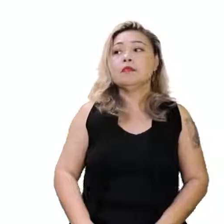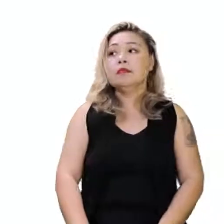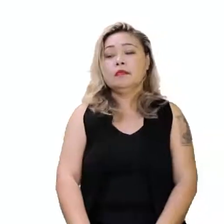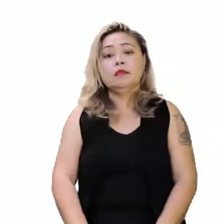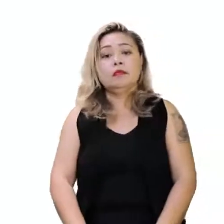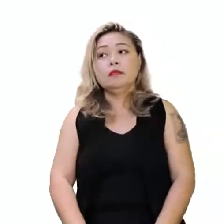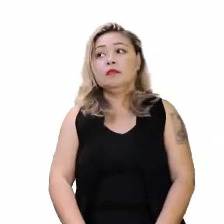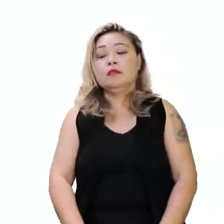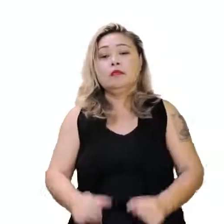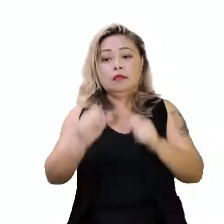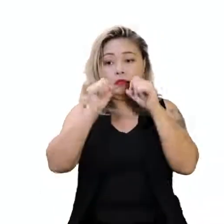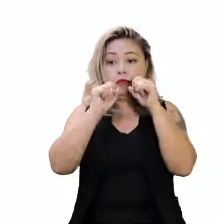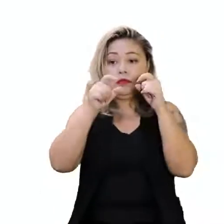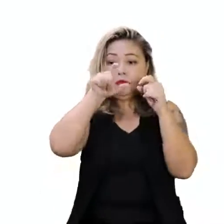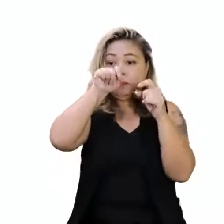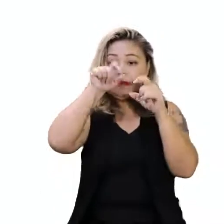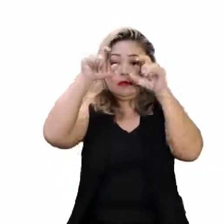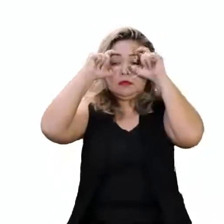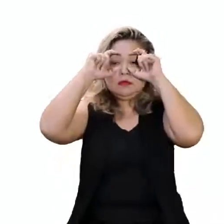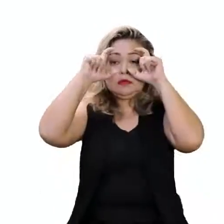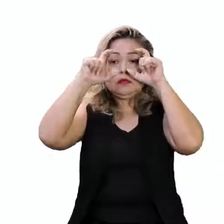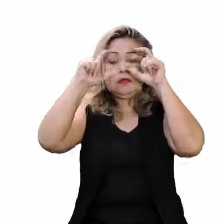Cadê?